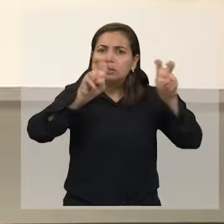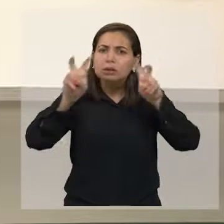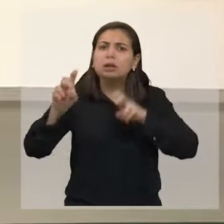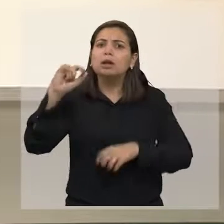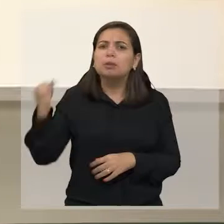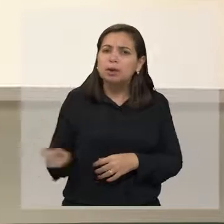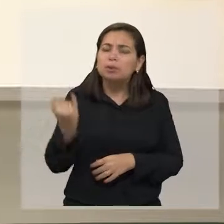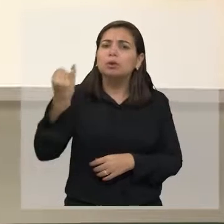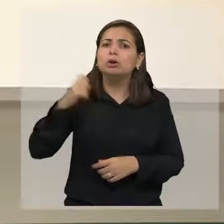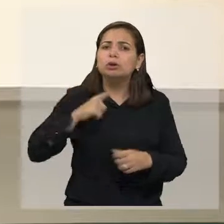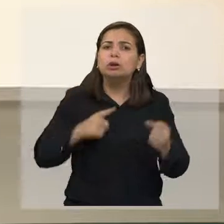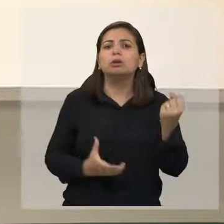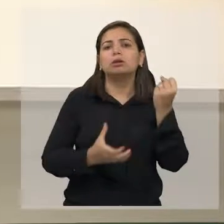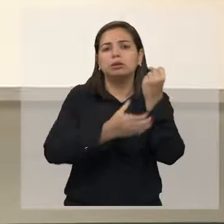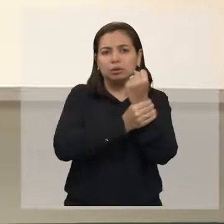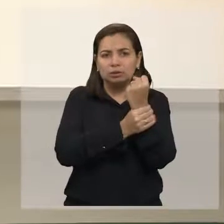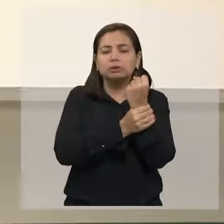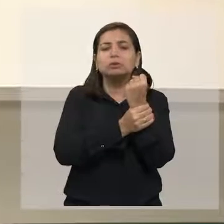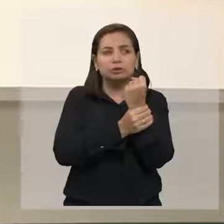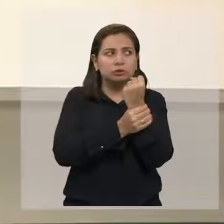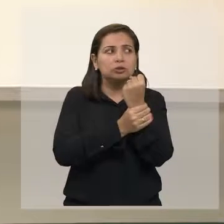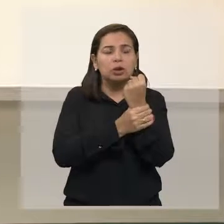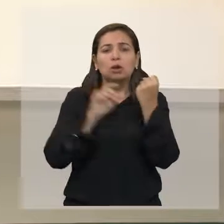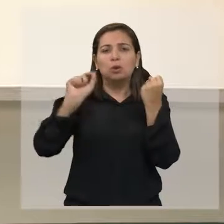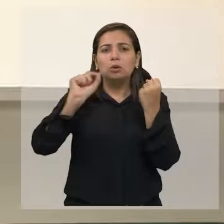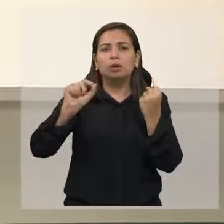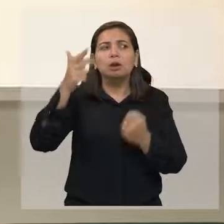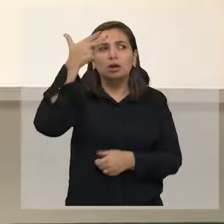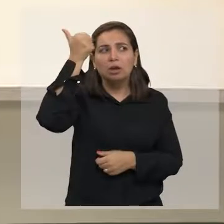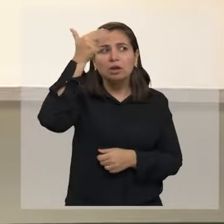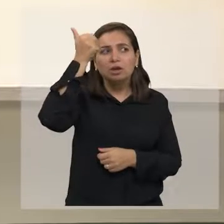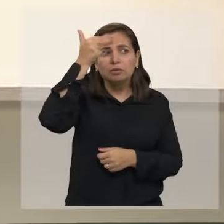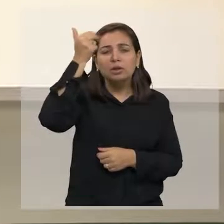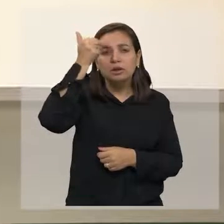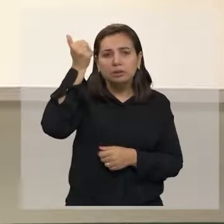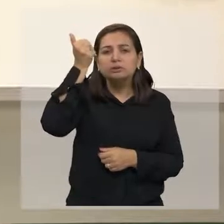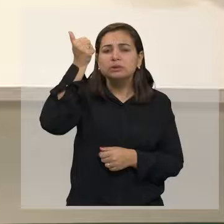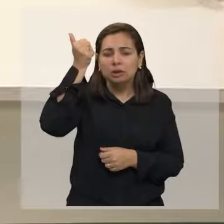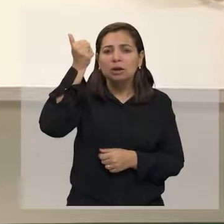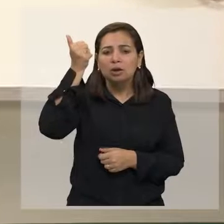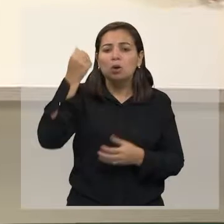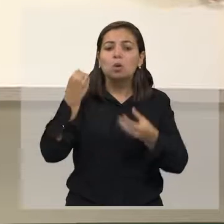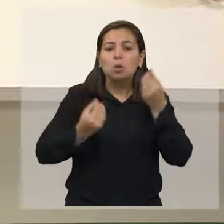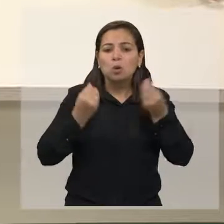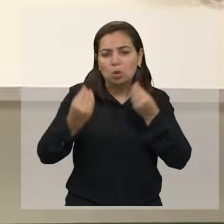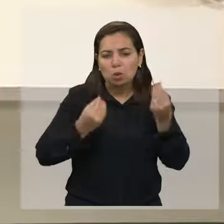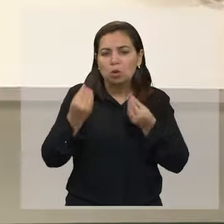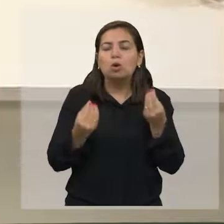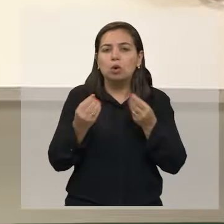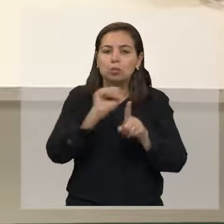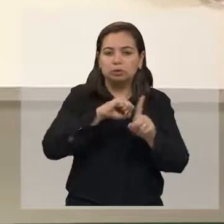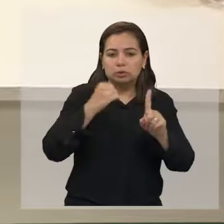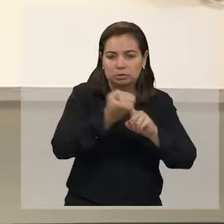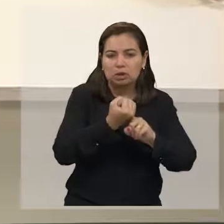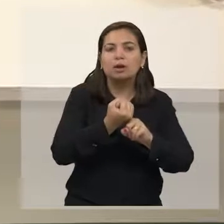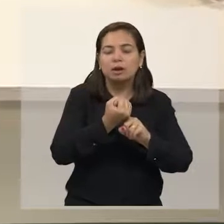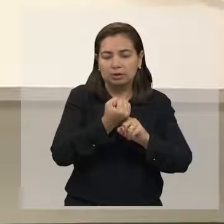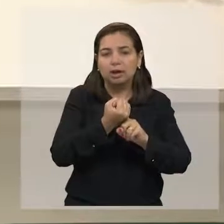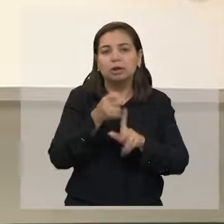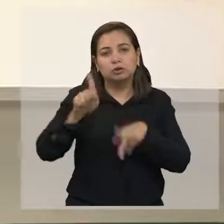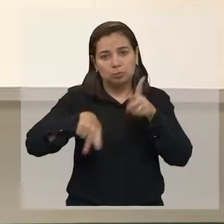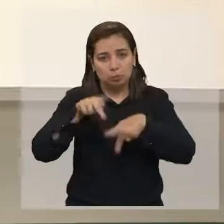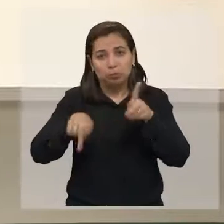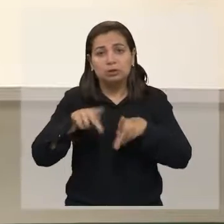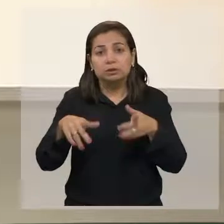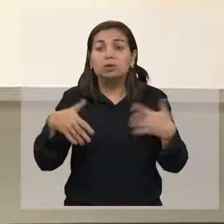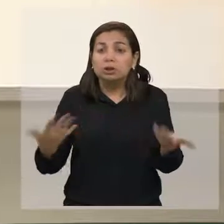garantiram uma condição de reflexão sobre a sociedade, a estes povos, né? Eu acredito, Paulo Sérgio,